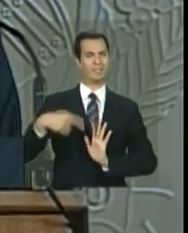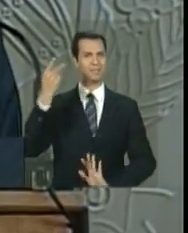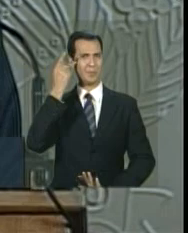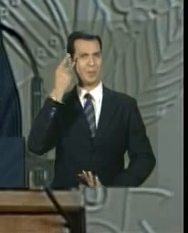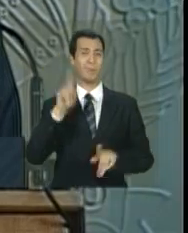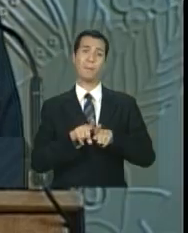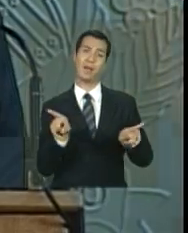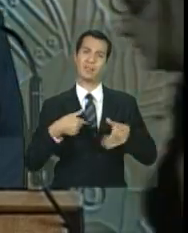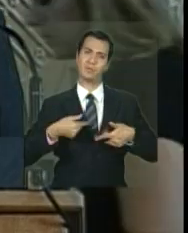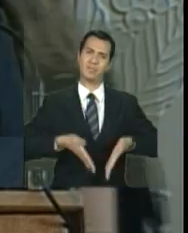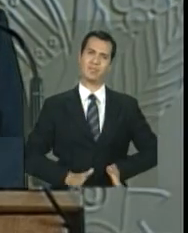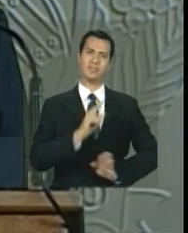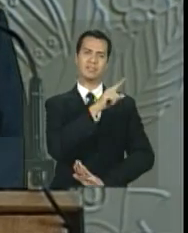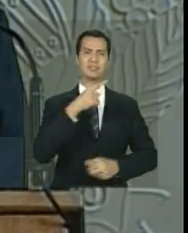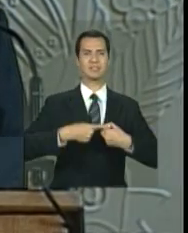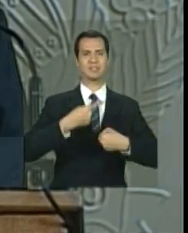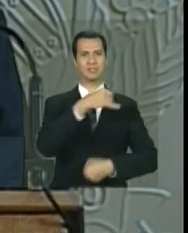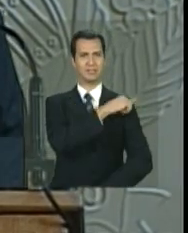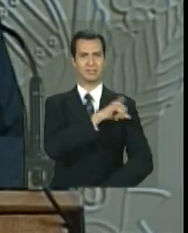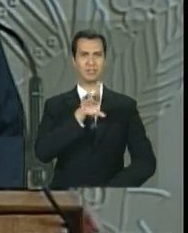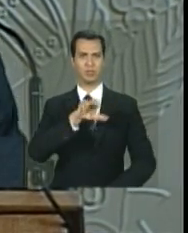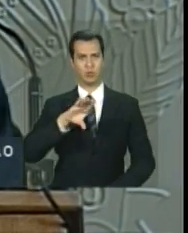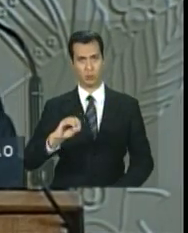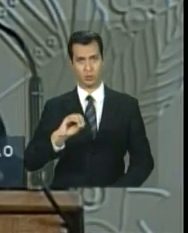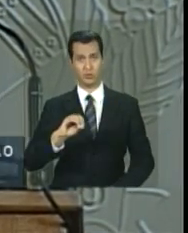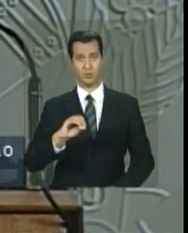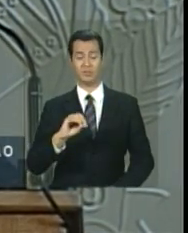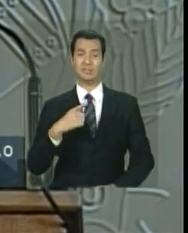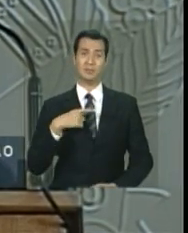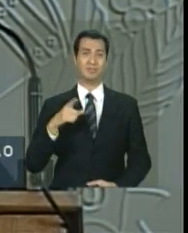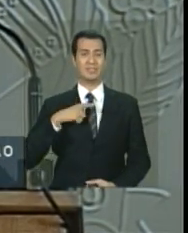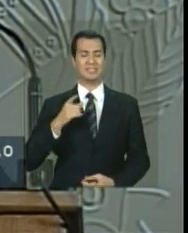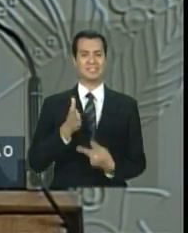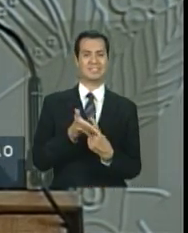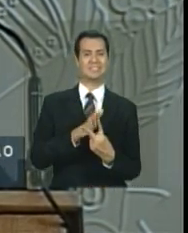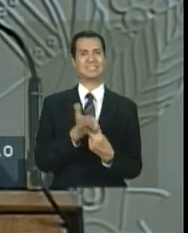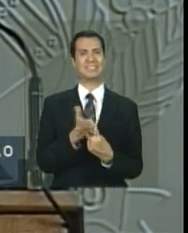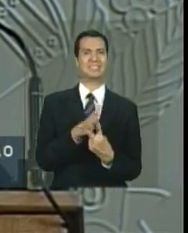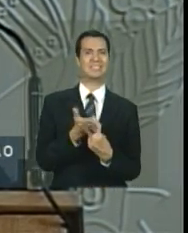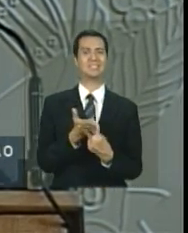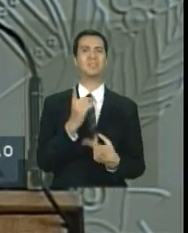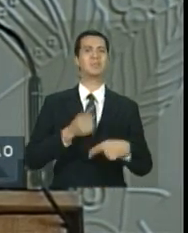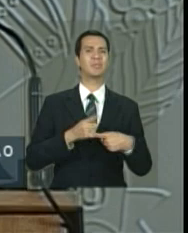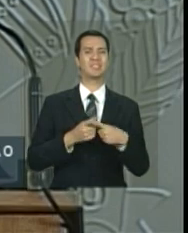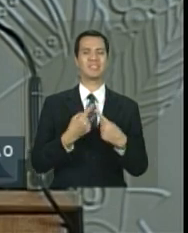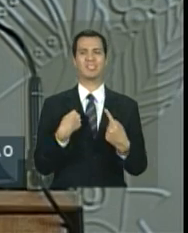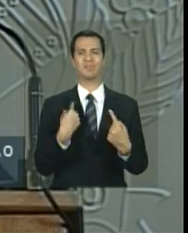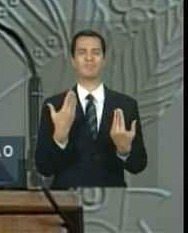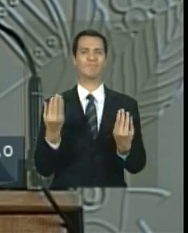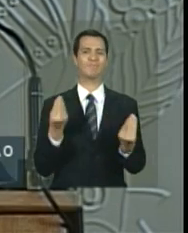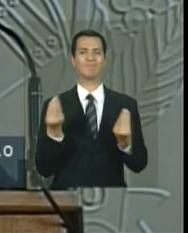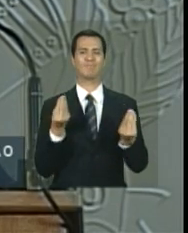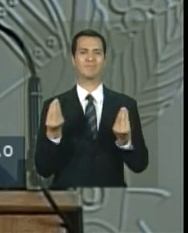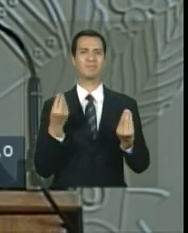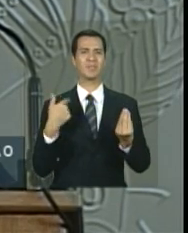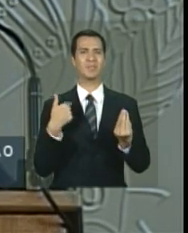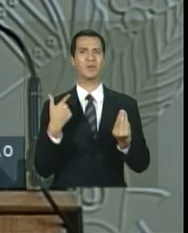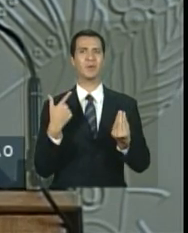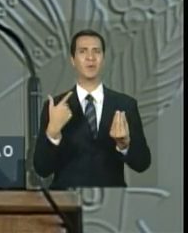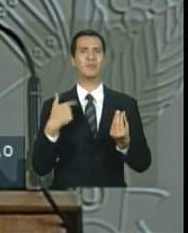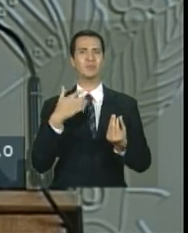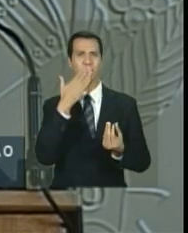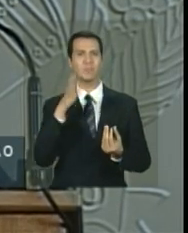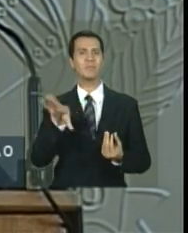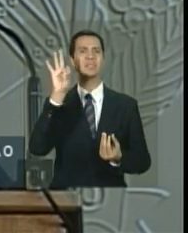tenho essa ambiguidade. Sempre que me perguntam de onde é que você é, eu digo, eu fico meio sem jeito. Meu clube é de São